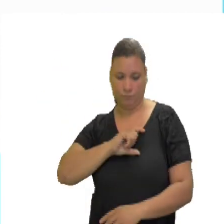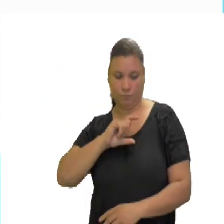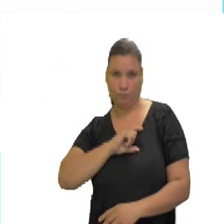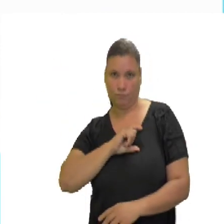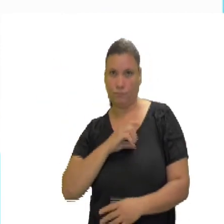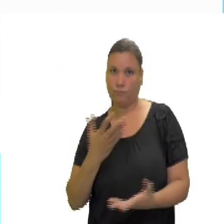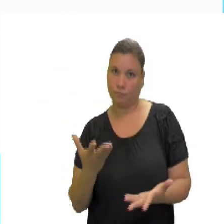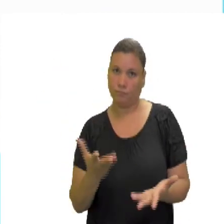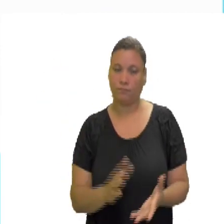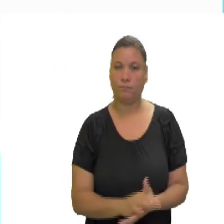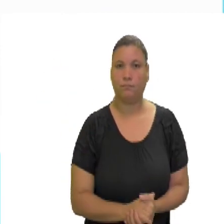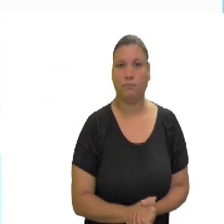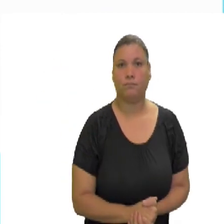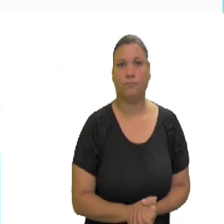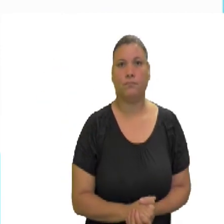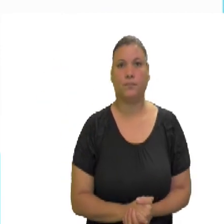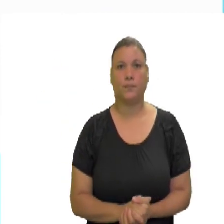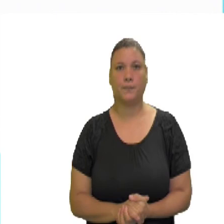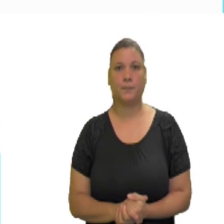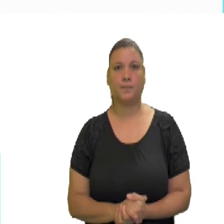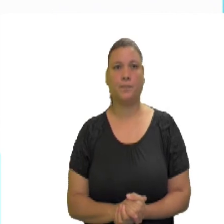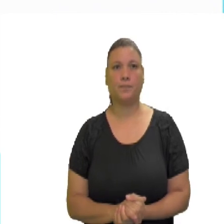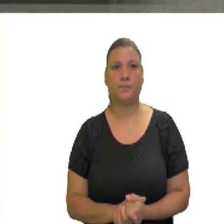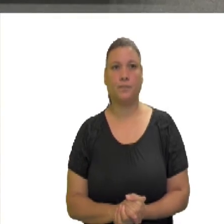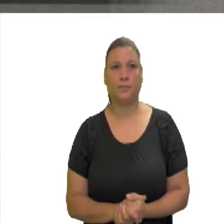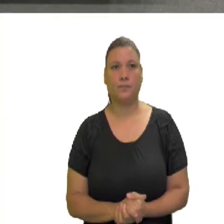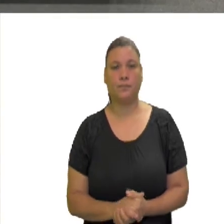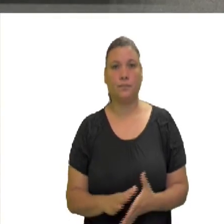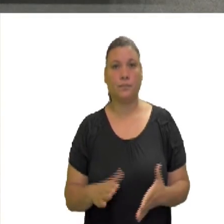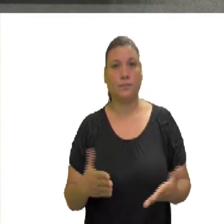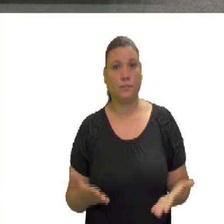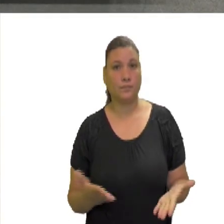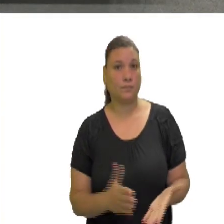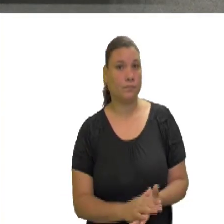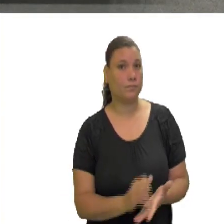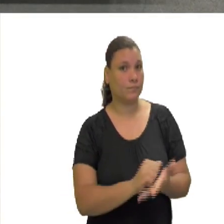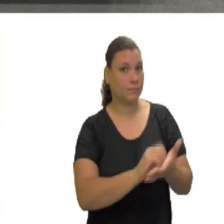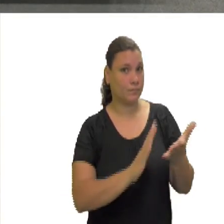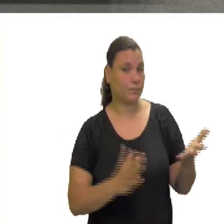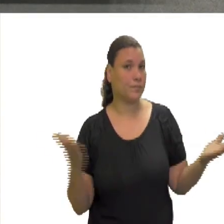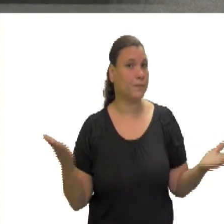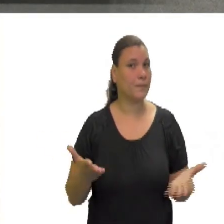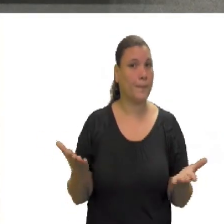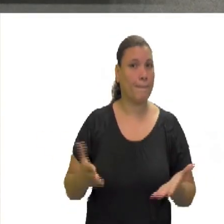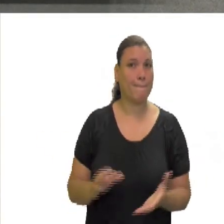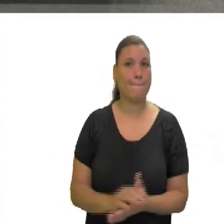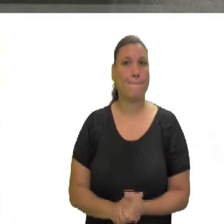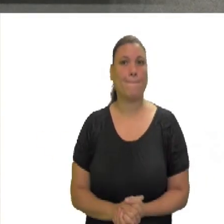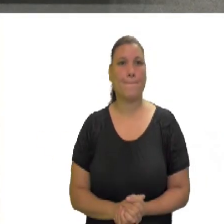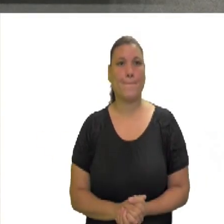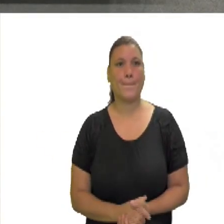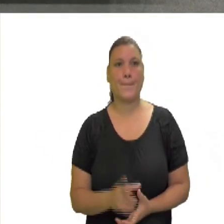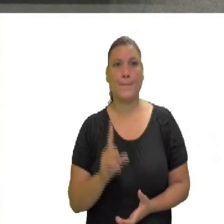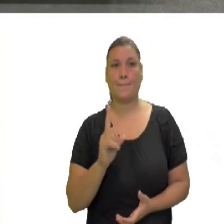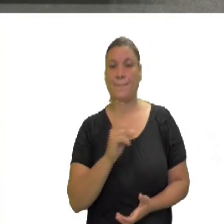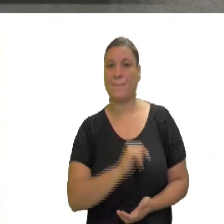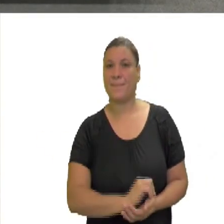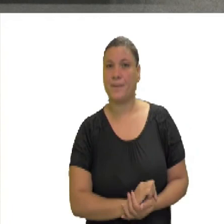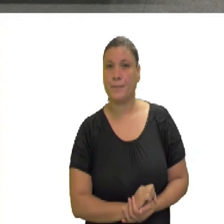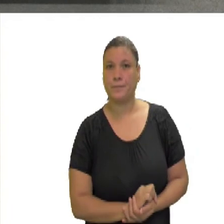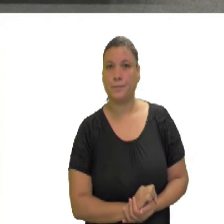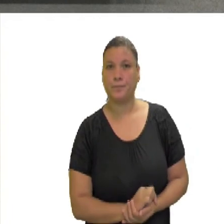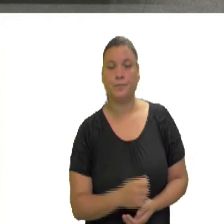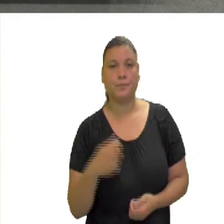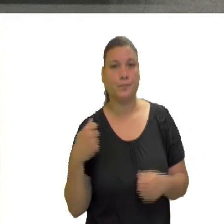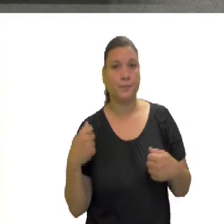é do projeto Estrada Real. E para a nossa atividade de hoje, eu vou deixar para vocês, vale a